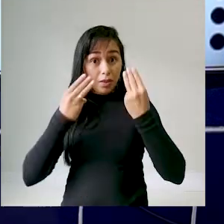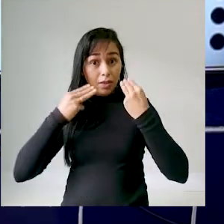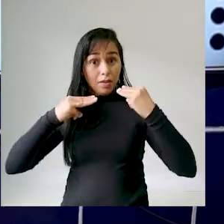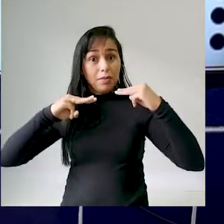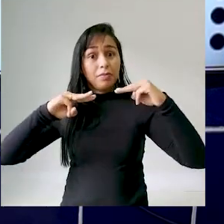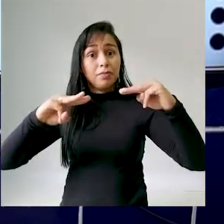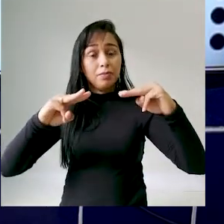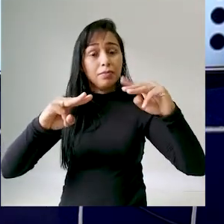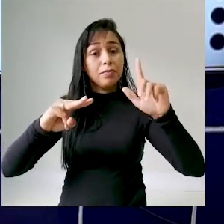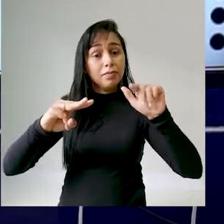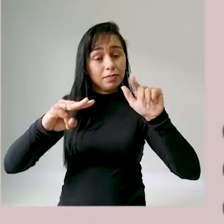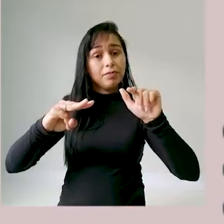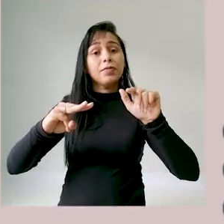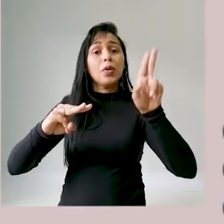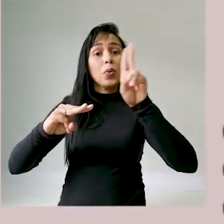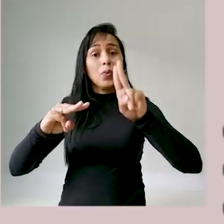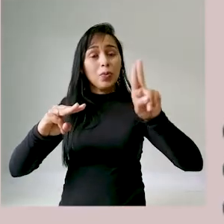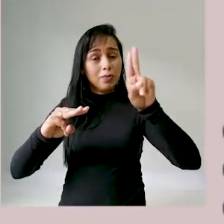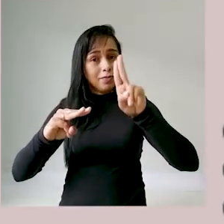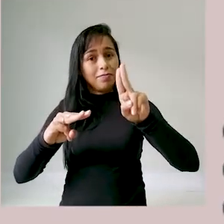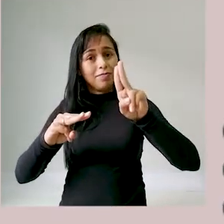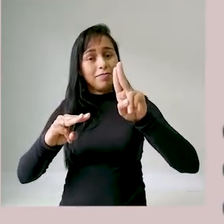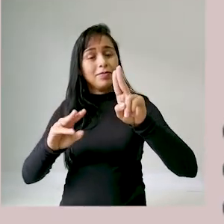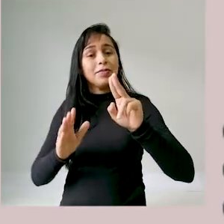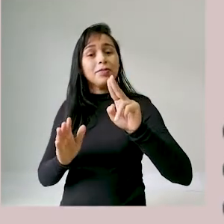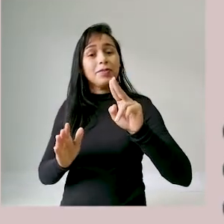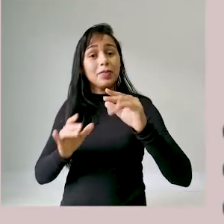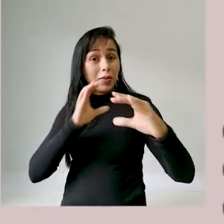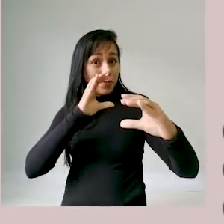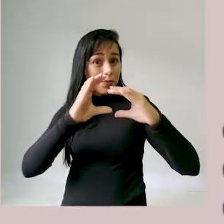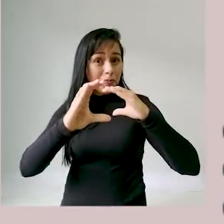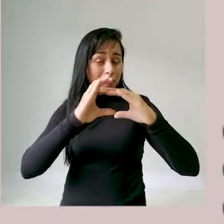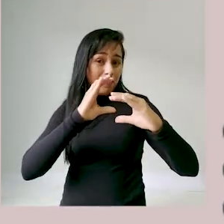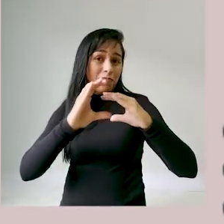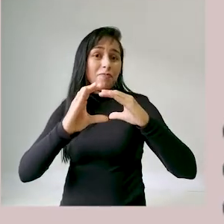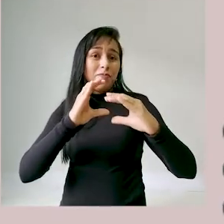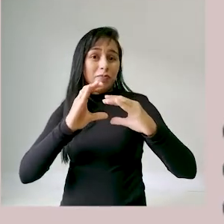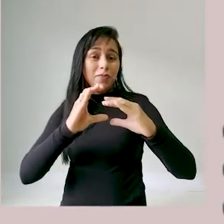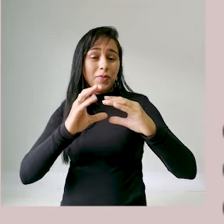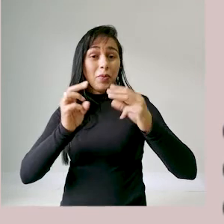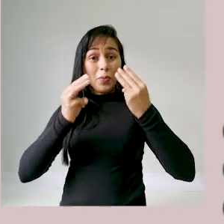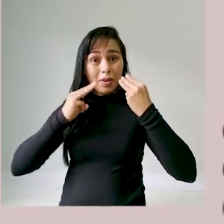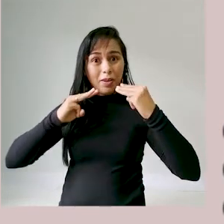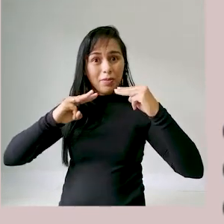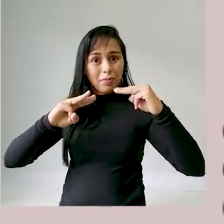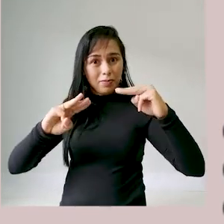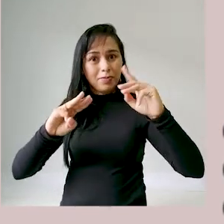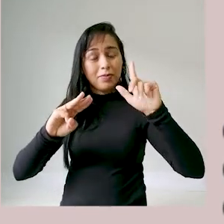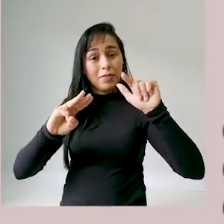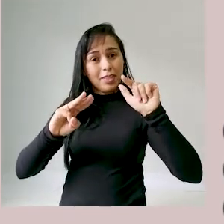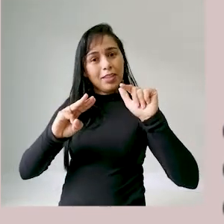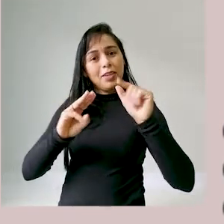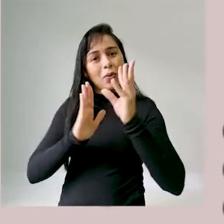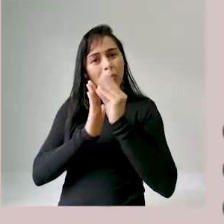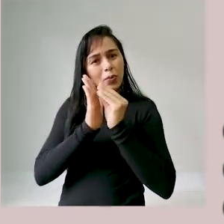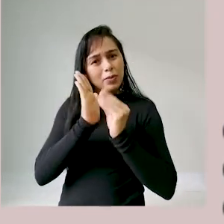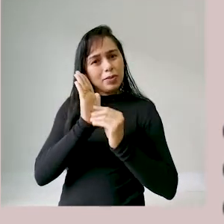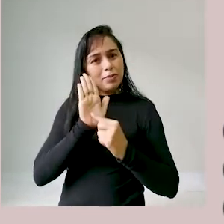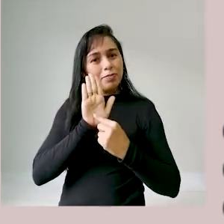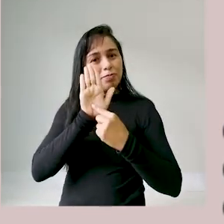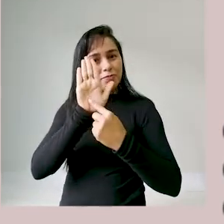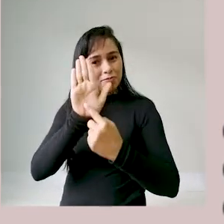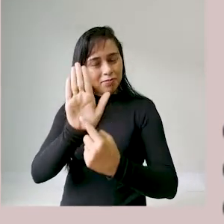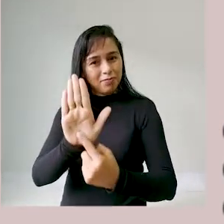A mensagem é o objeto utilizado na comunicação de forma que representa o conteúdo. Então, isso aqui que eu estou falando com